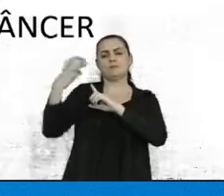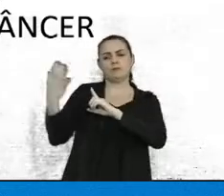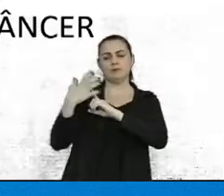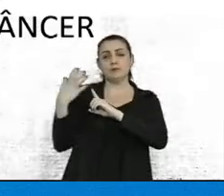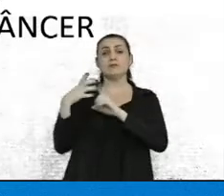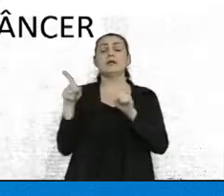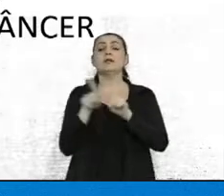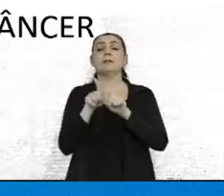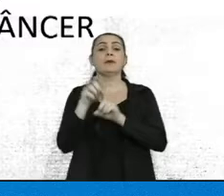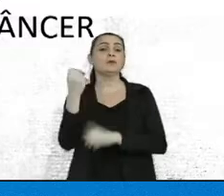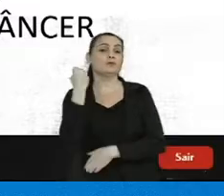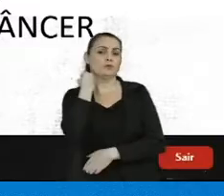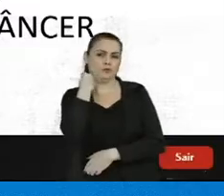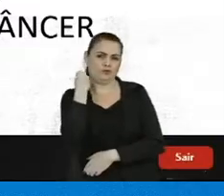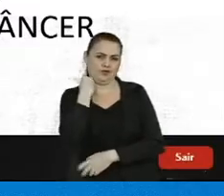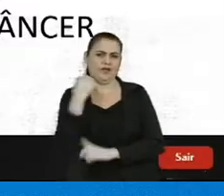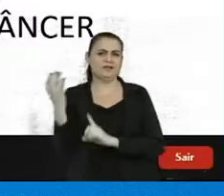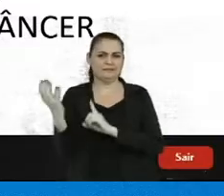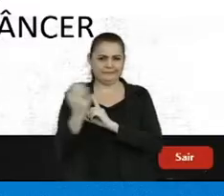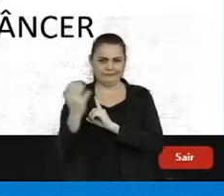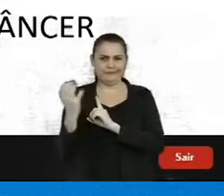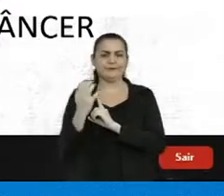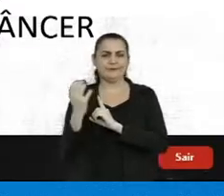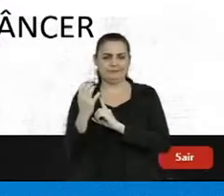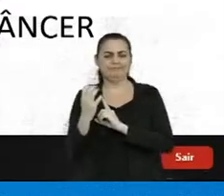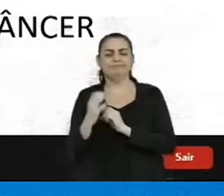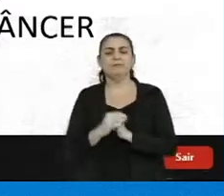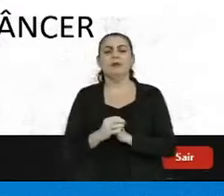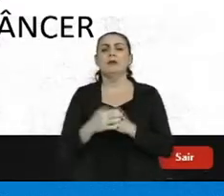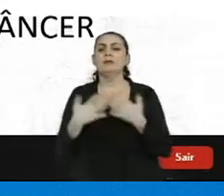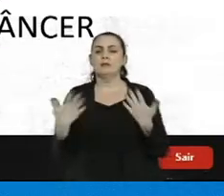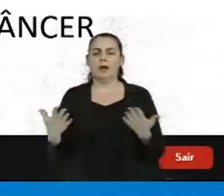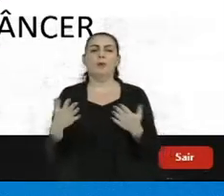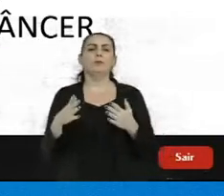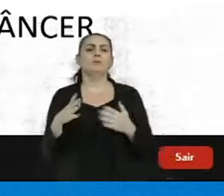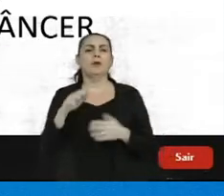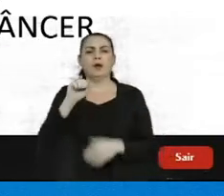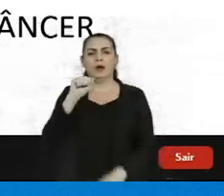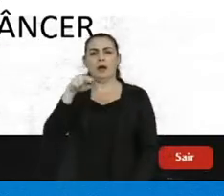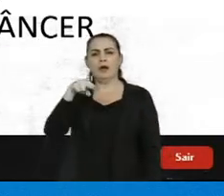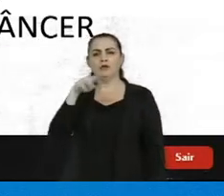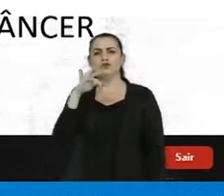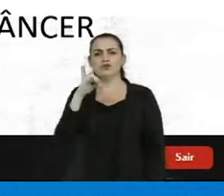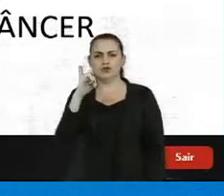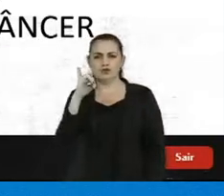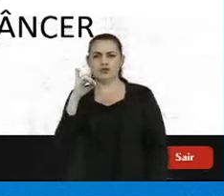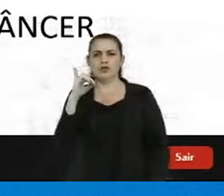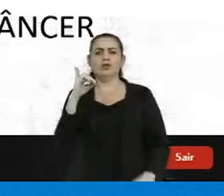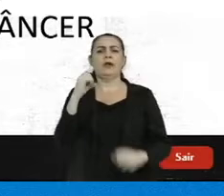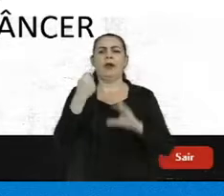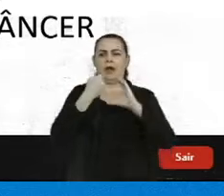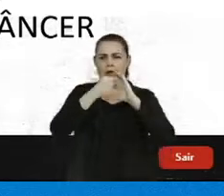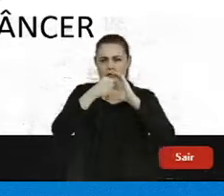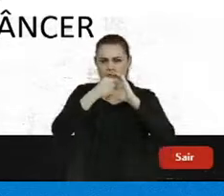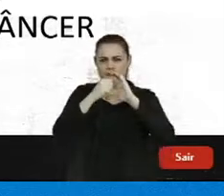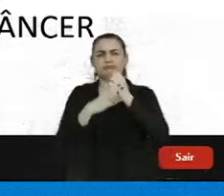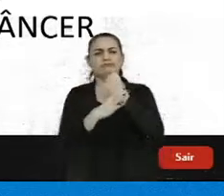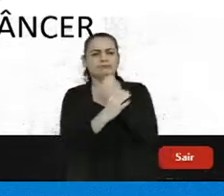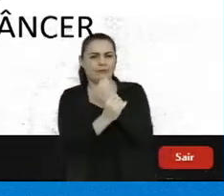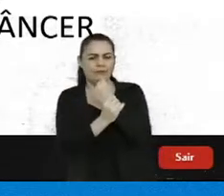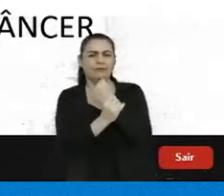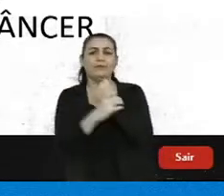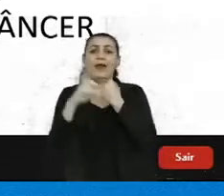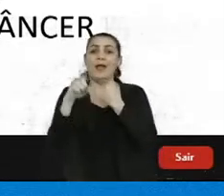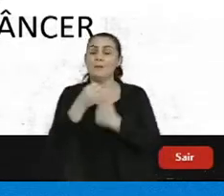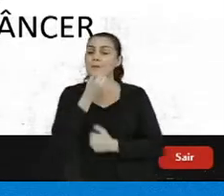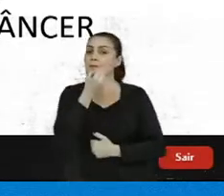anticorpos, como eu falei, que são a marca registrada dessa doença, eles são bons marcadores e são, inclusive, preditivos